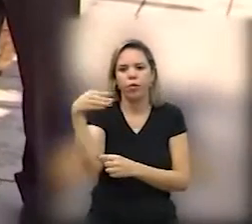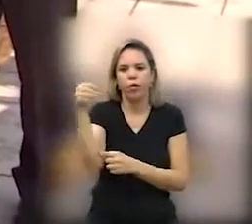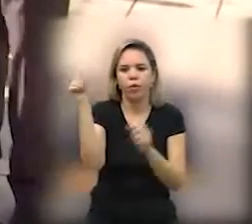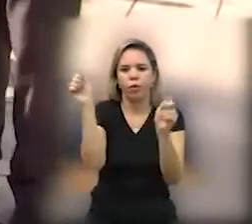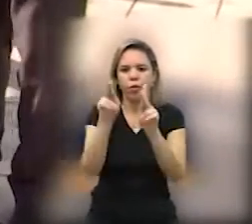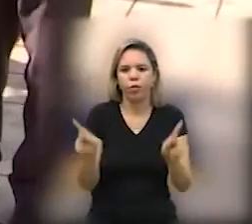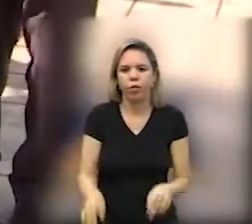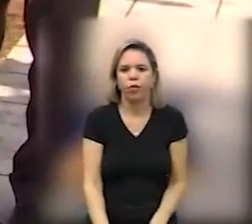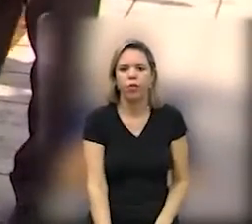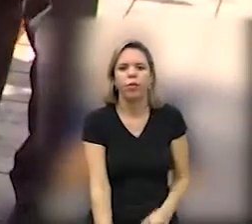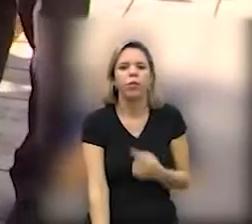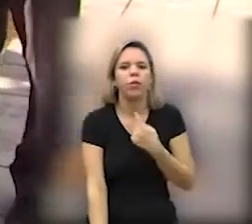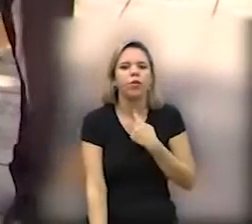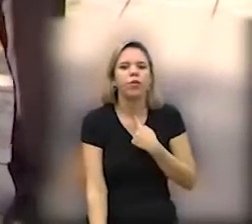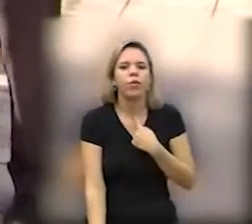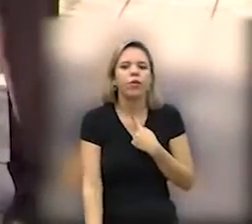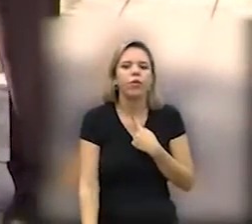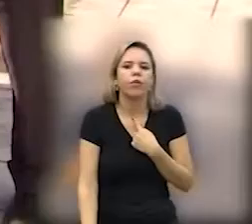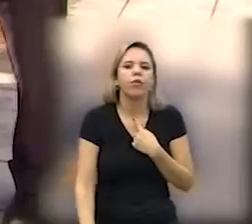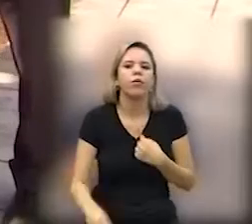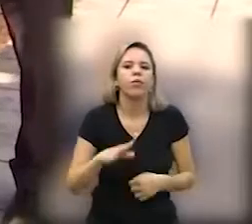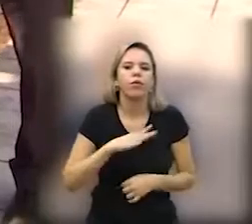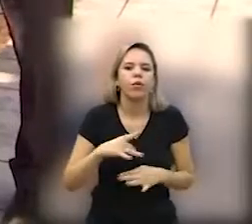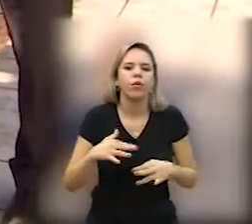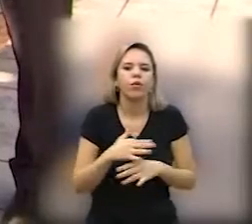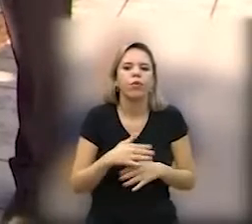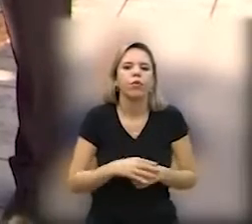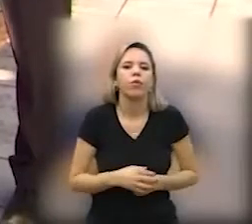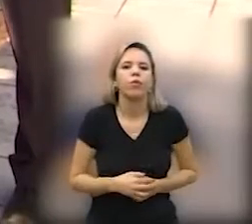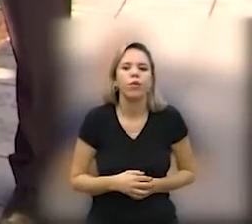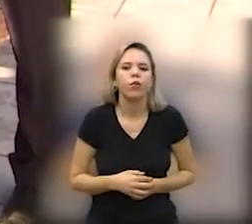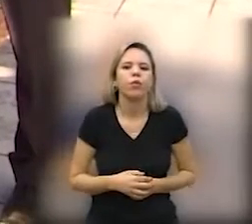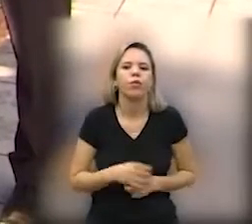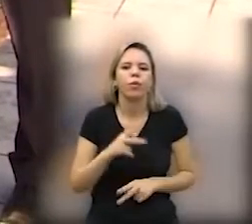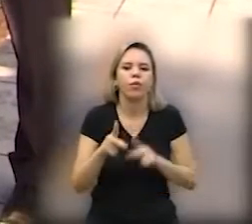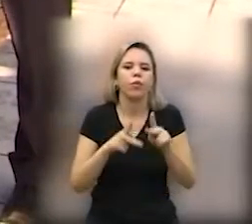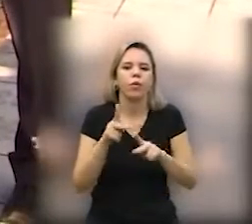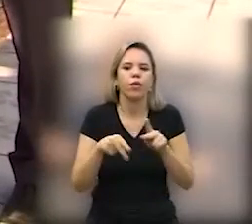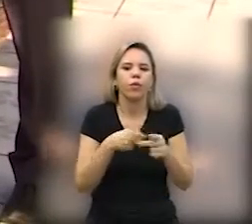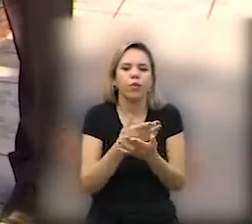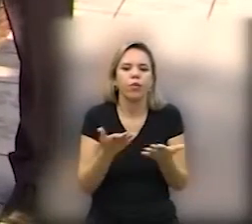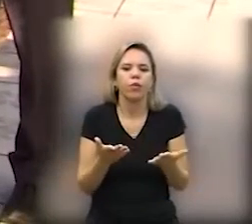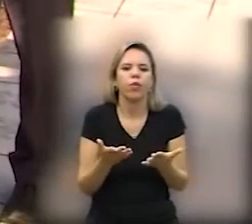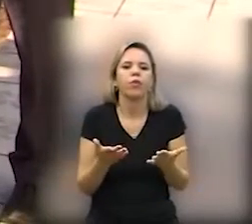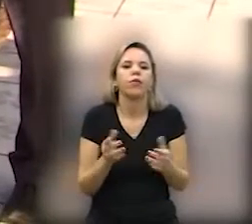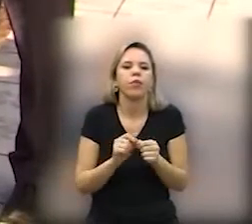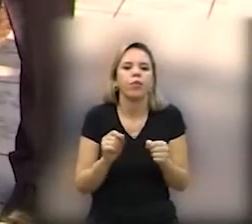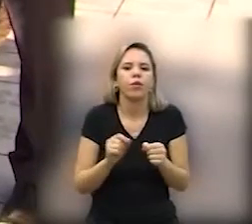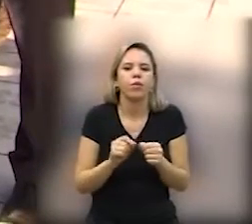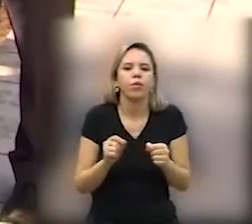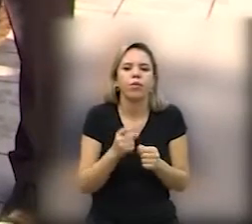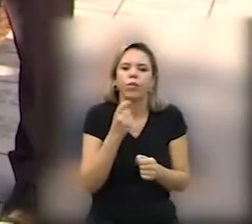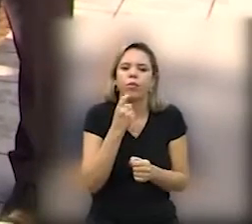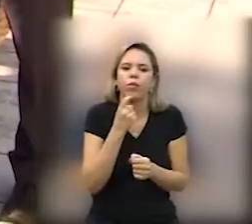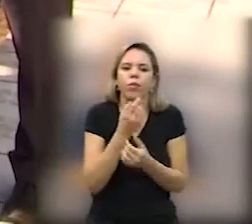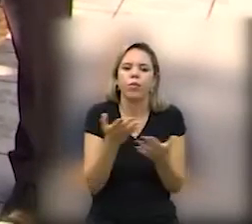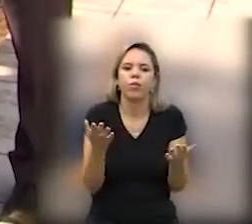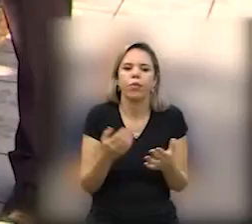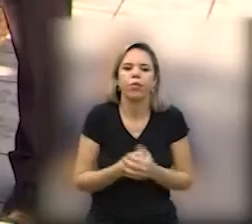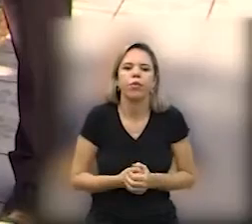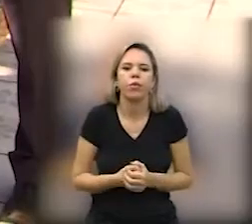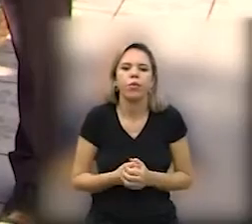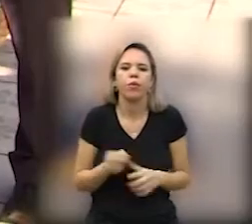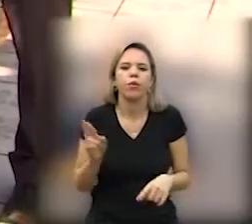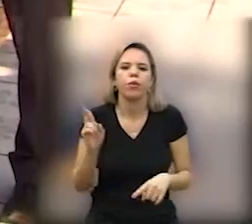da Paz. É o desejo da nossa cidade, é o desejo da nossa população de fazer de